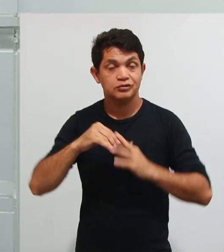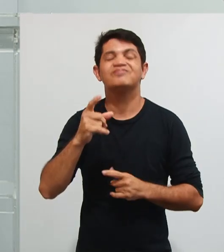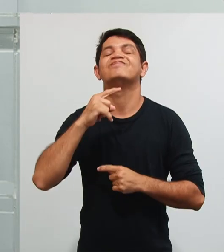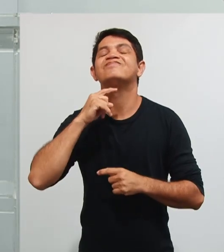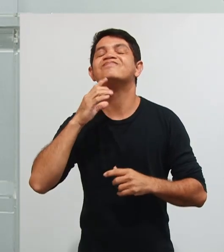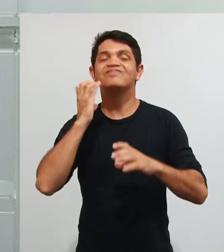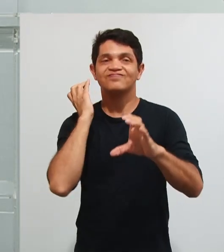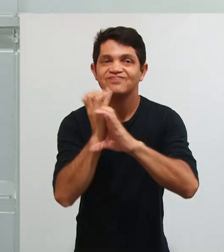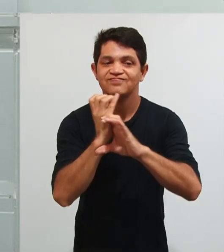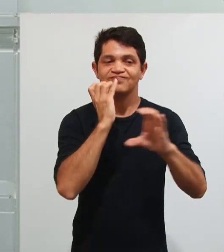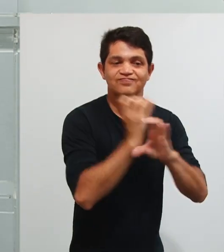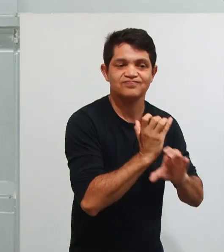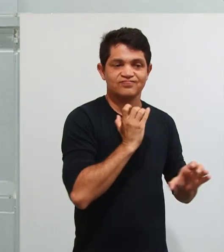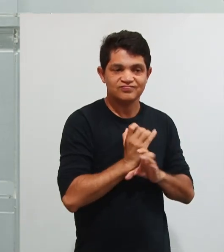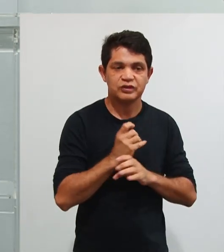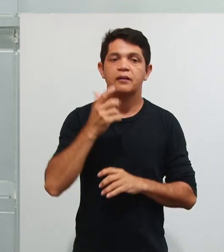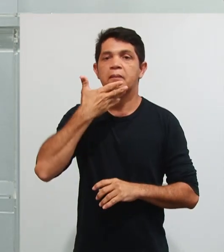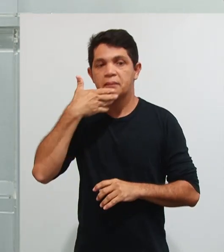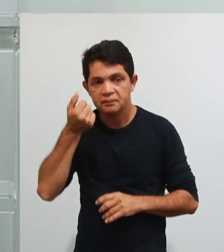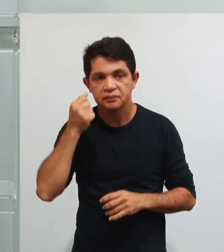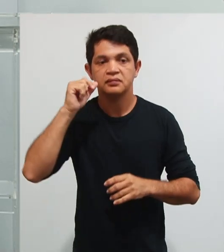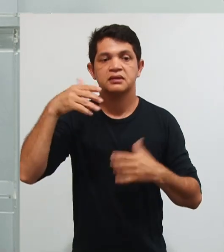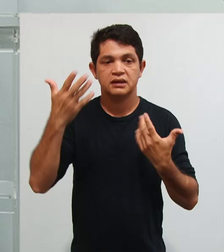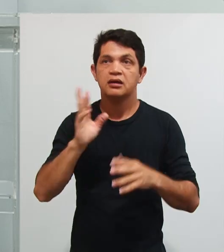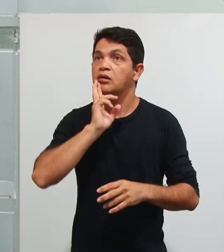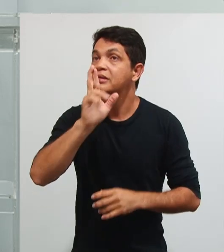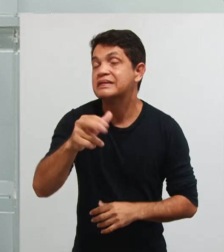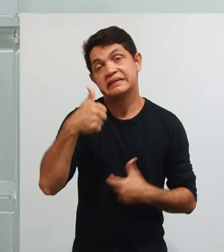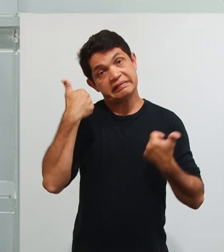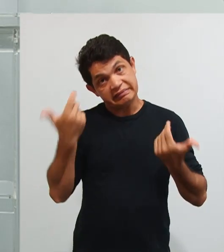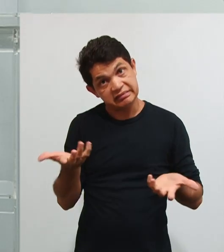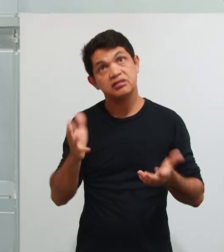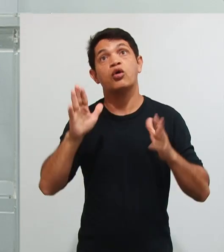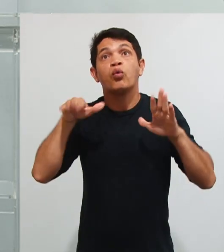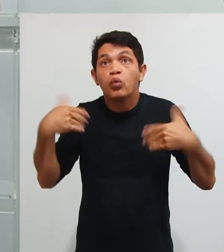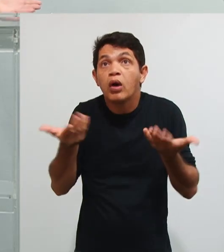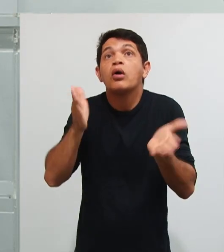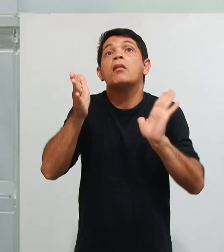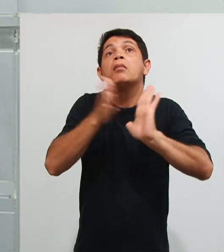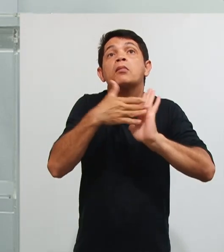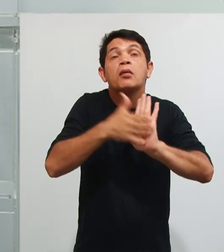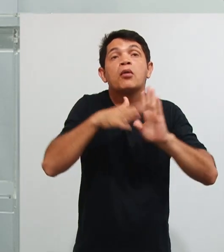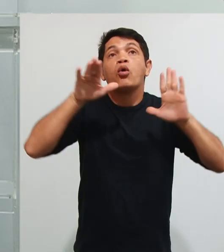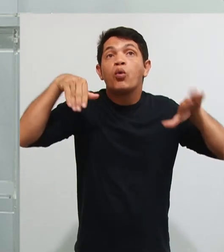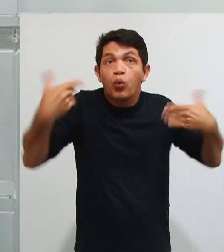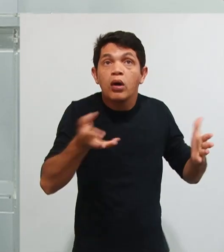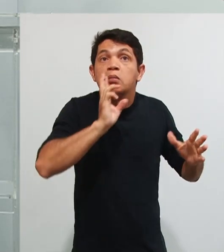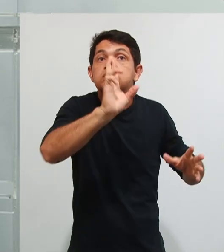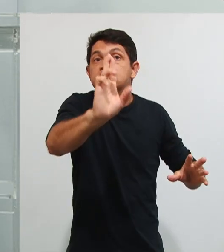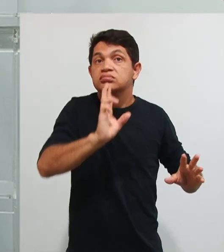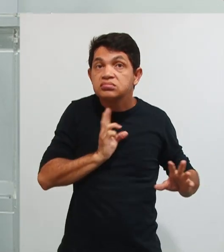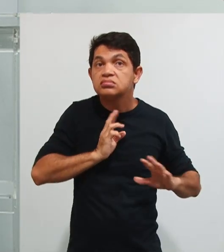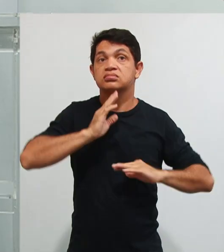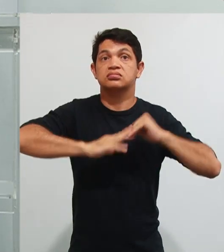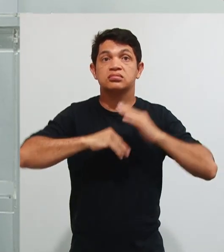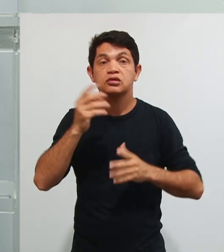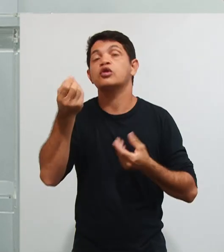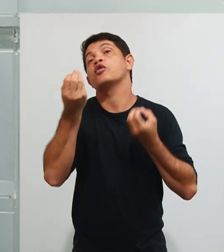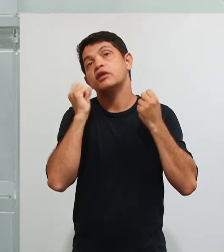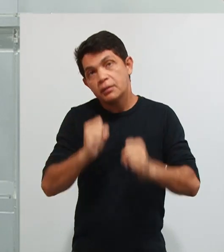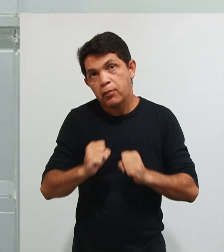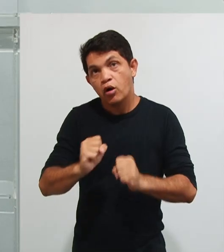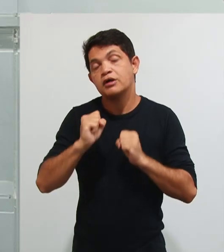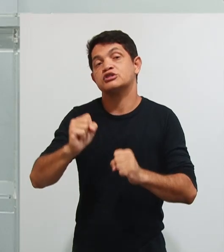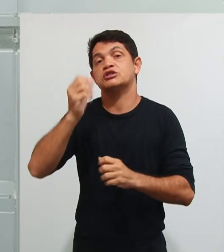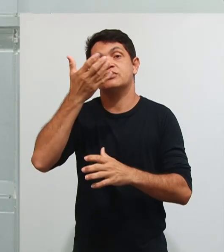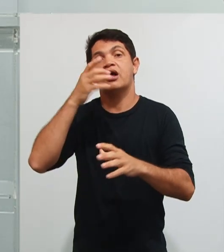dificuldade. Se nós não conseguirmos responder qual é o propósito, por que eu existo, tem alguma falha nesse processo